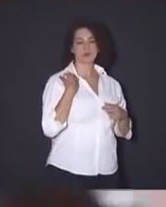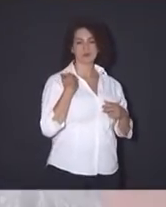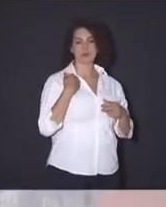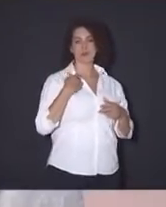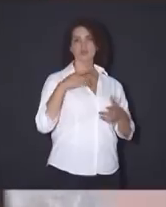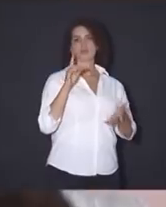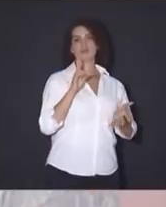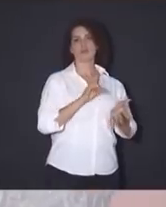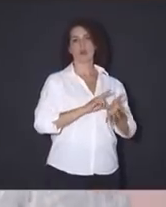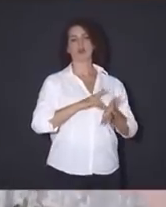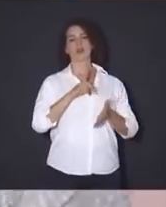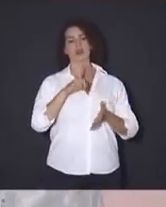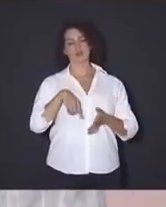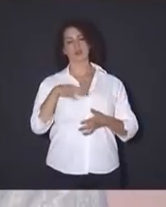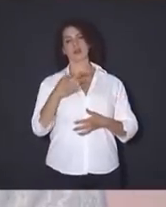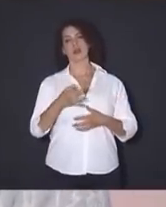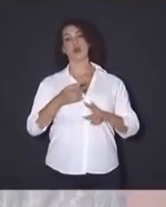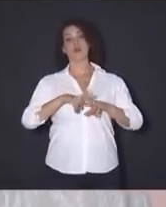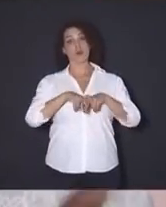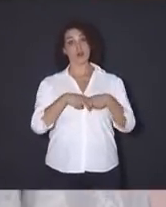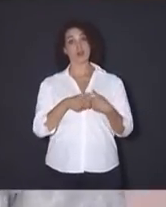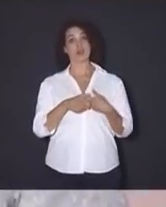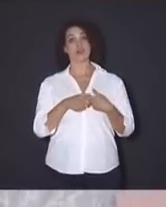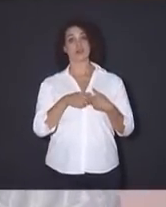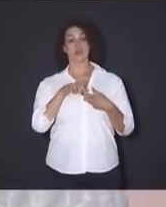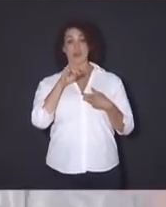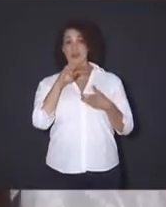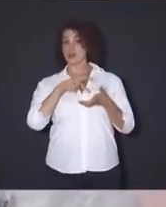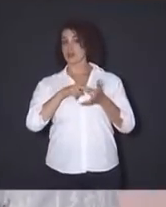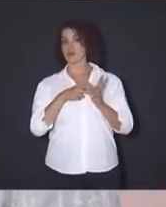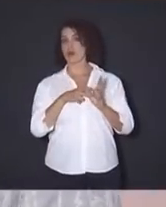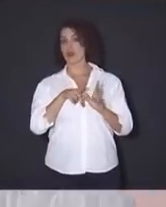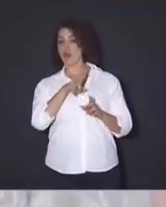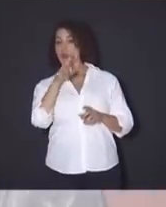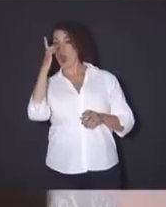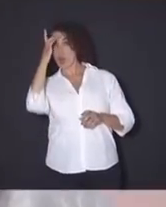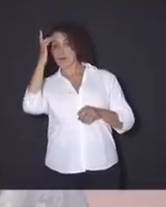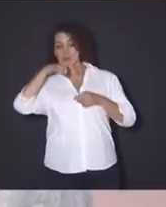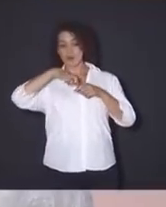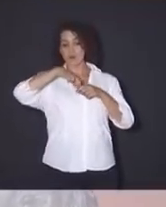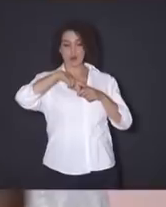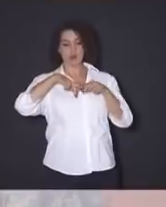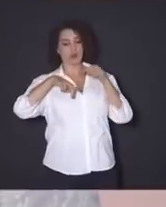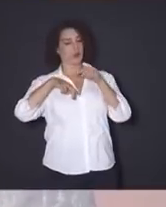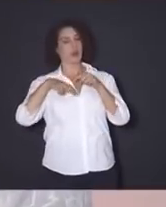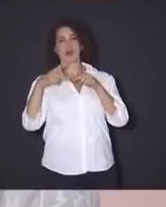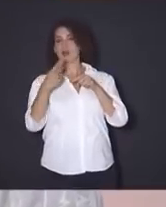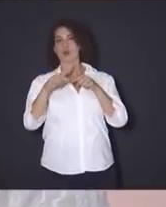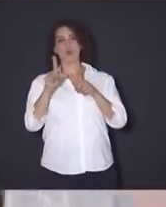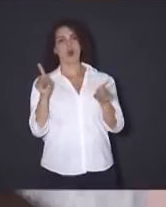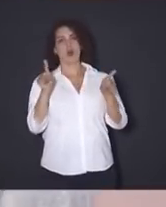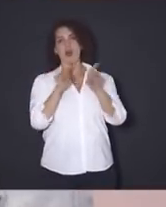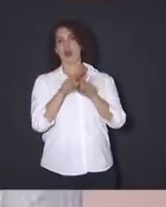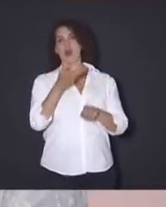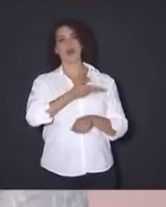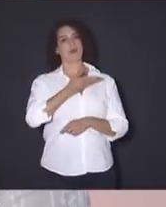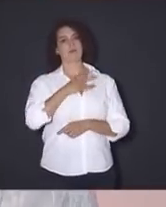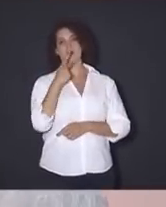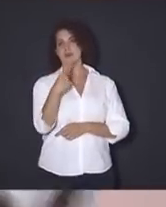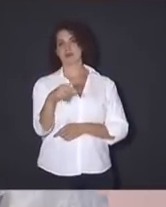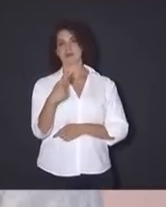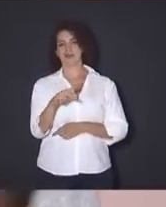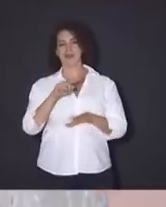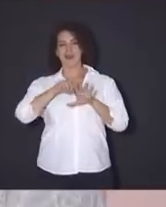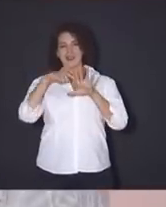esses não são do seu time se não é do seu time que você tem que fazer procurar o seu time e procurar o seu lugar e como você faz isso